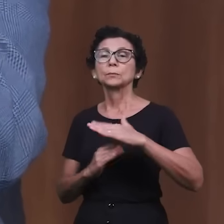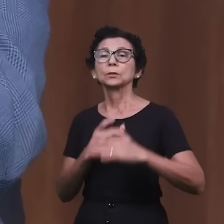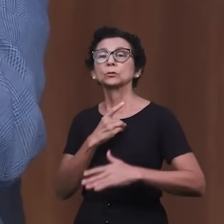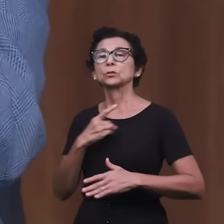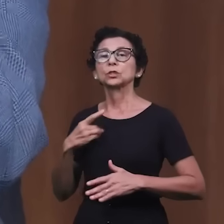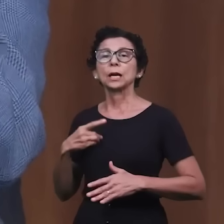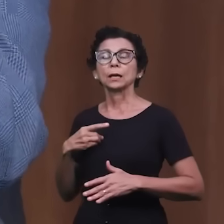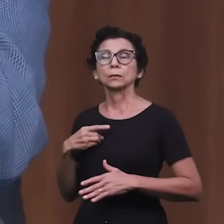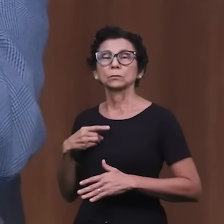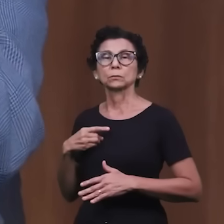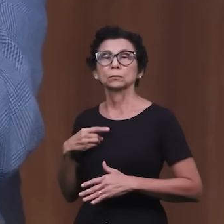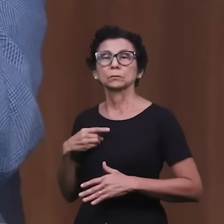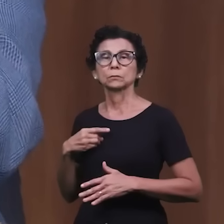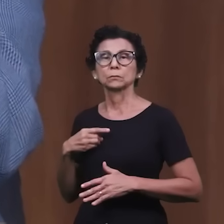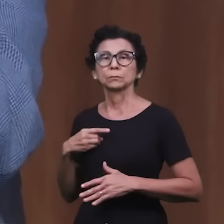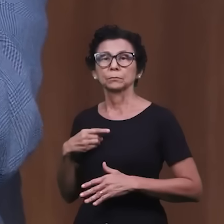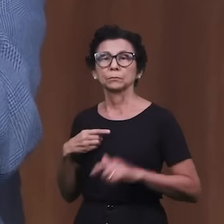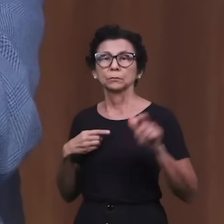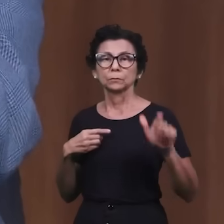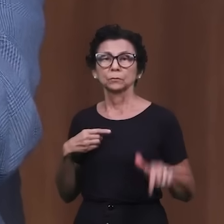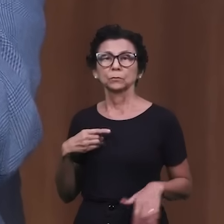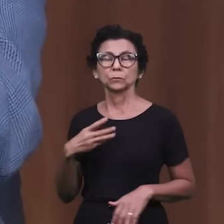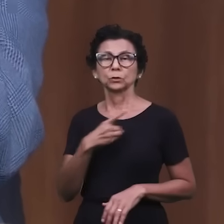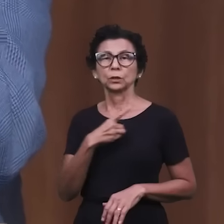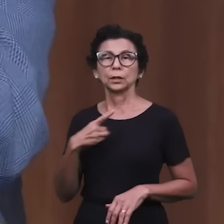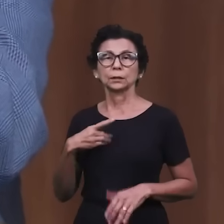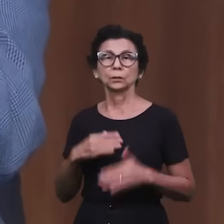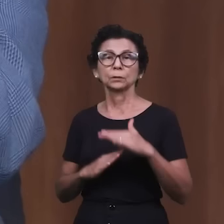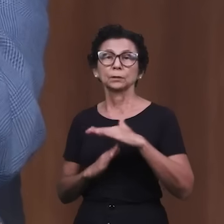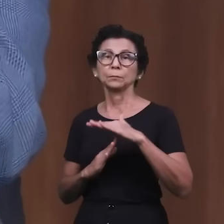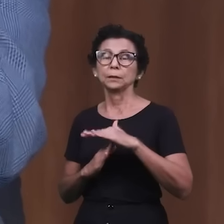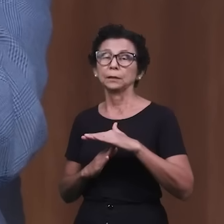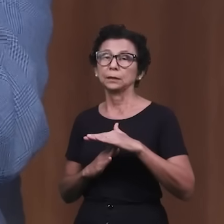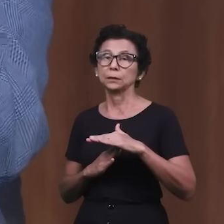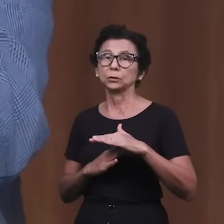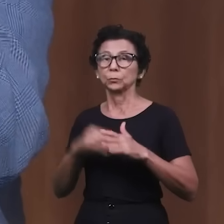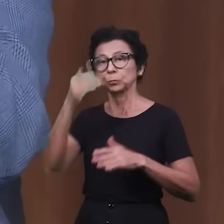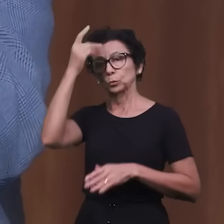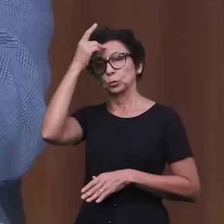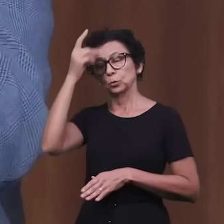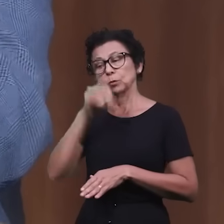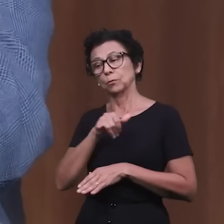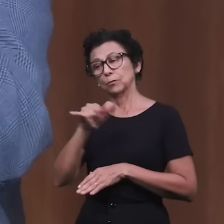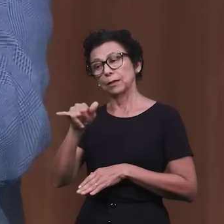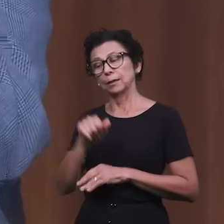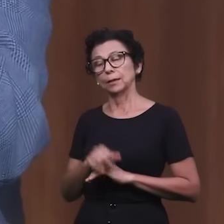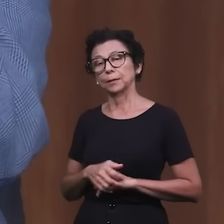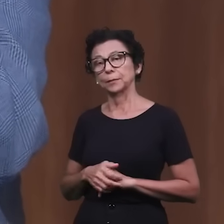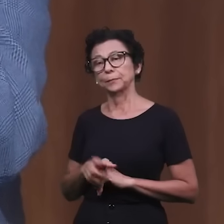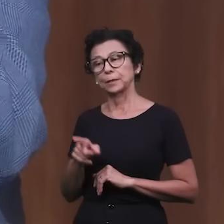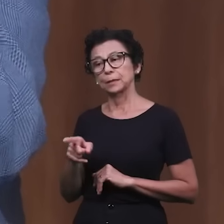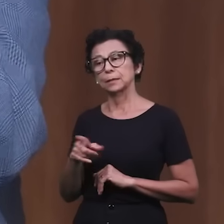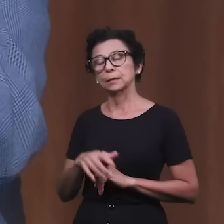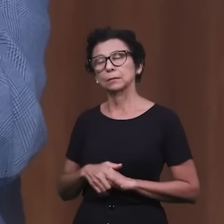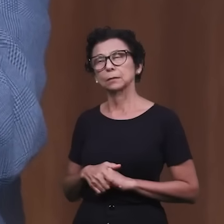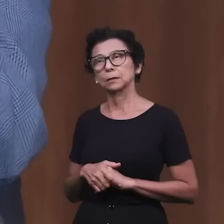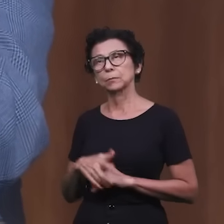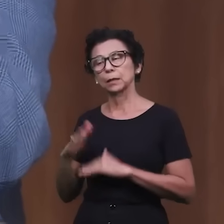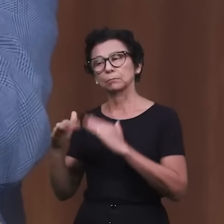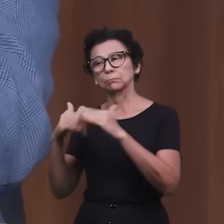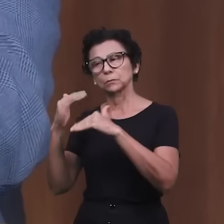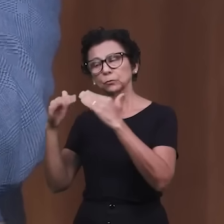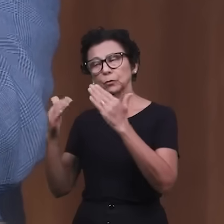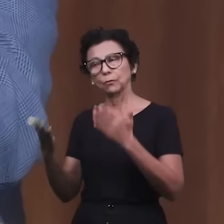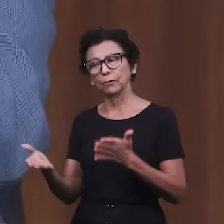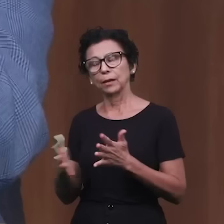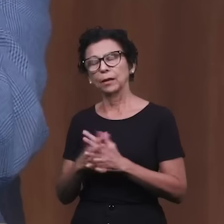os diáconos no sentido que há um limite, entendeu? Então ele disse assim, um dom que é para edificação, um dom que é uma